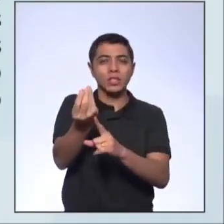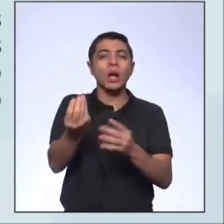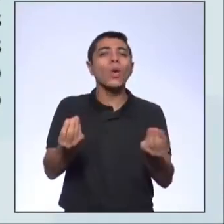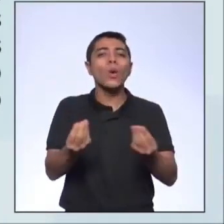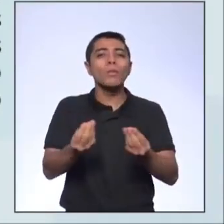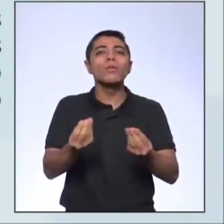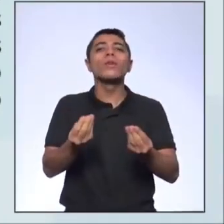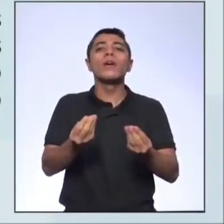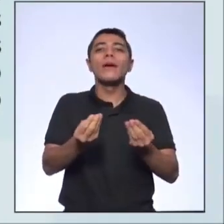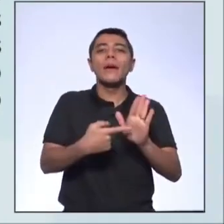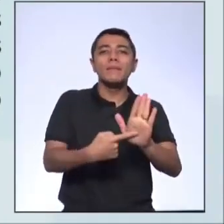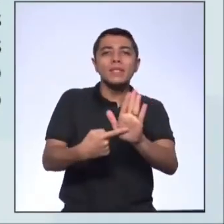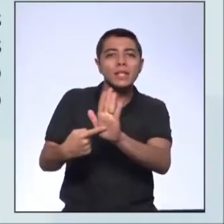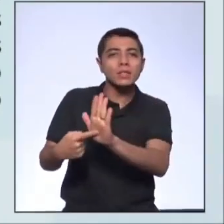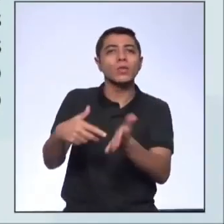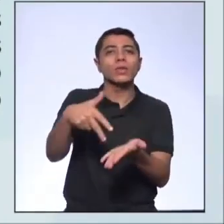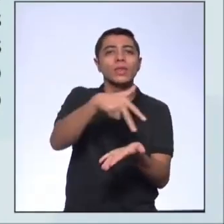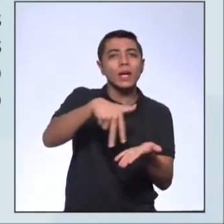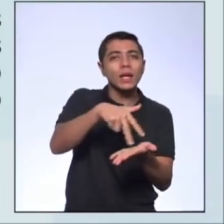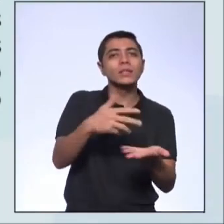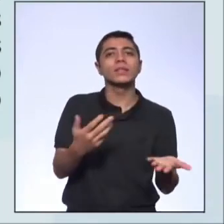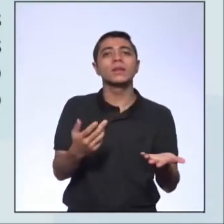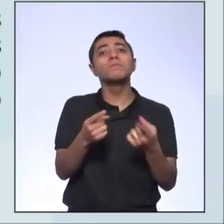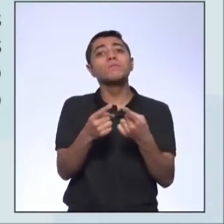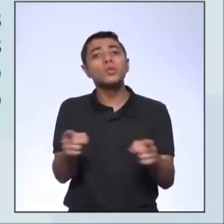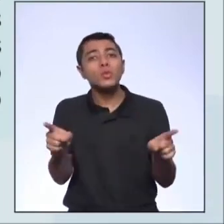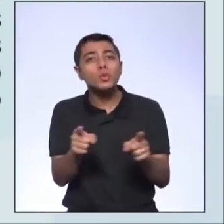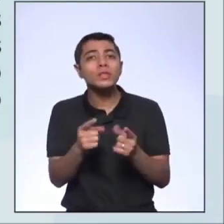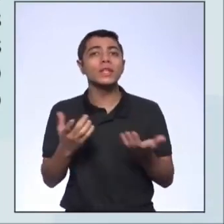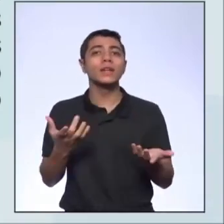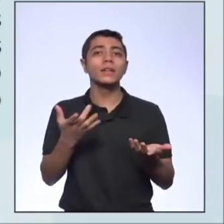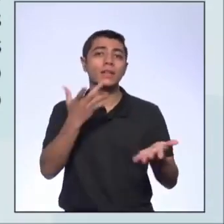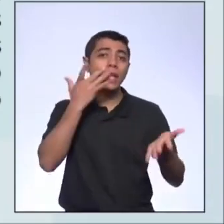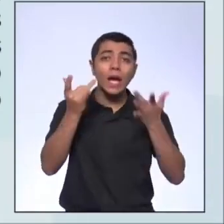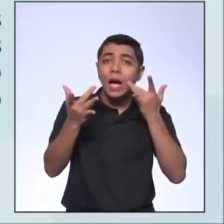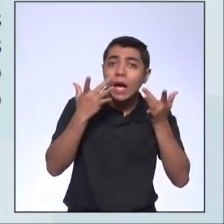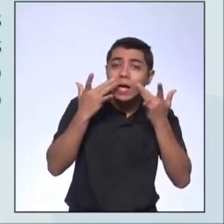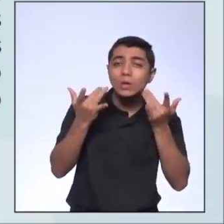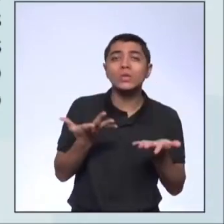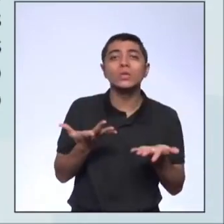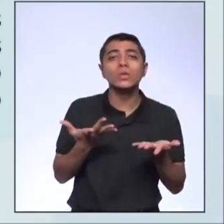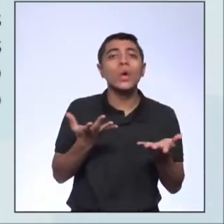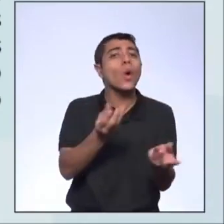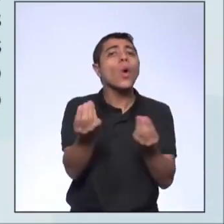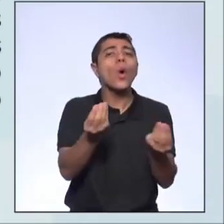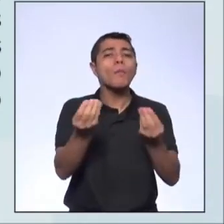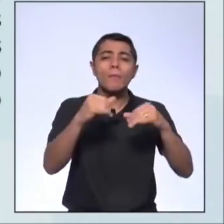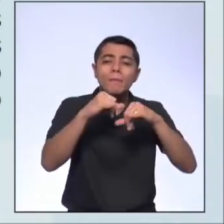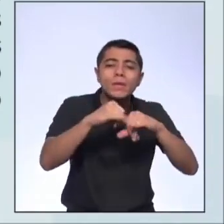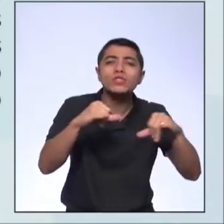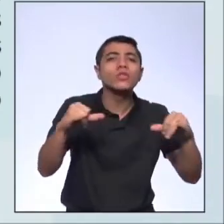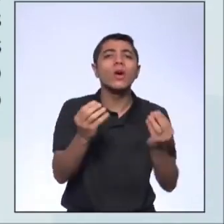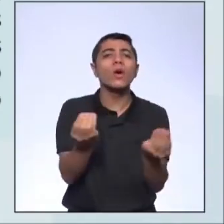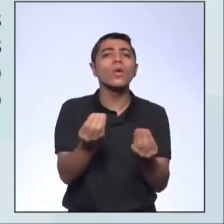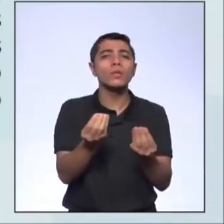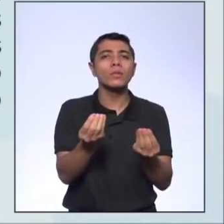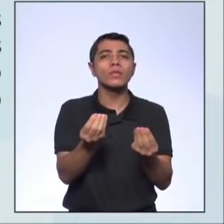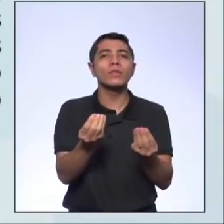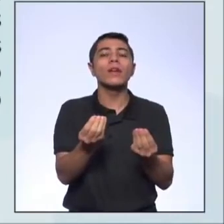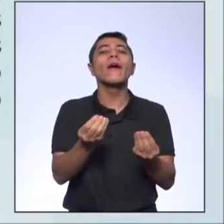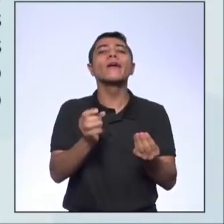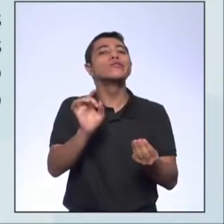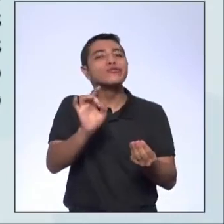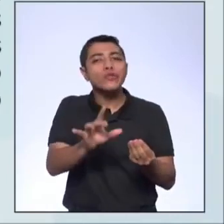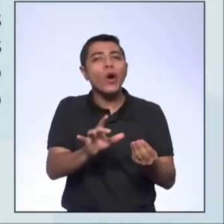apresentações de dança, música ou teatro, como se daria a atuação das mídias? Apenas no auxílio